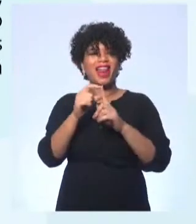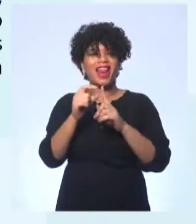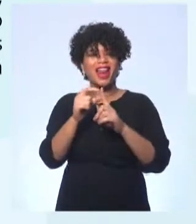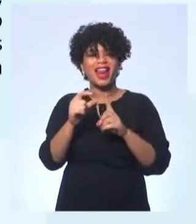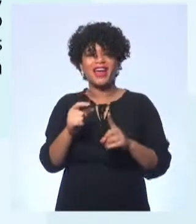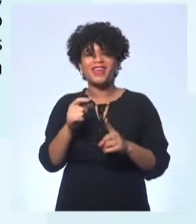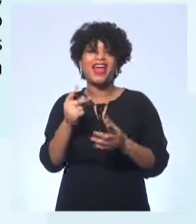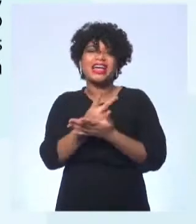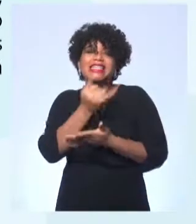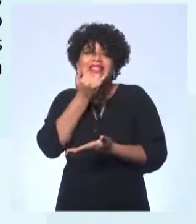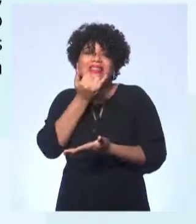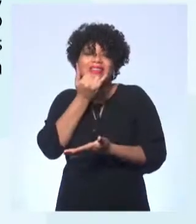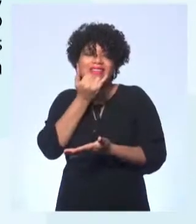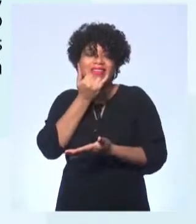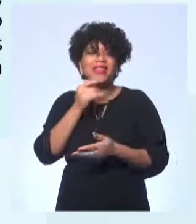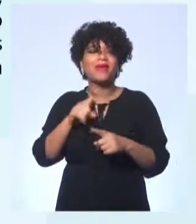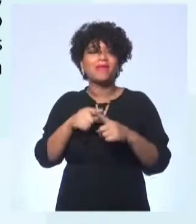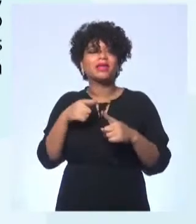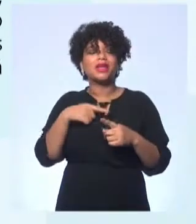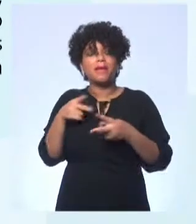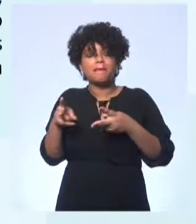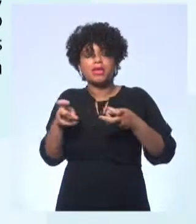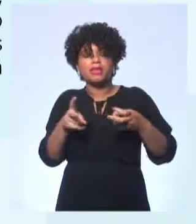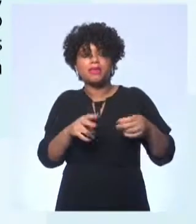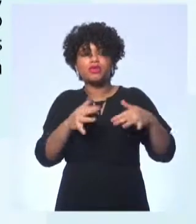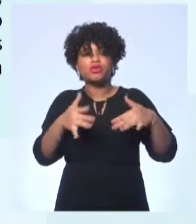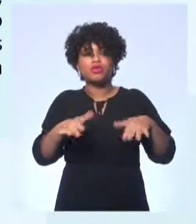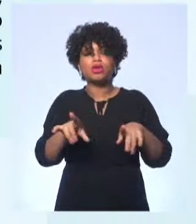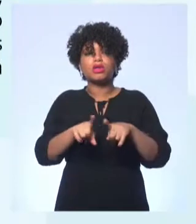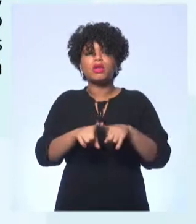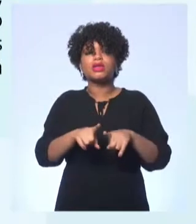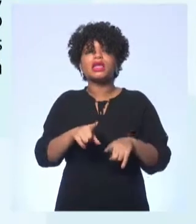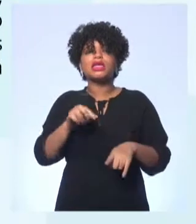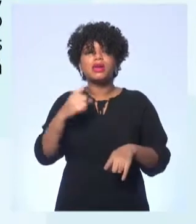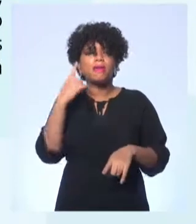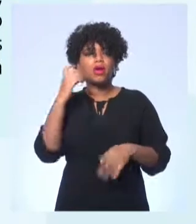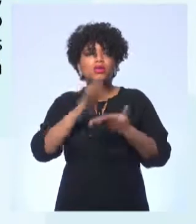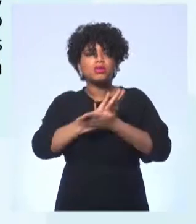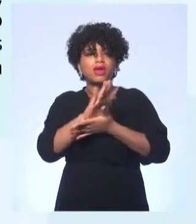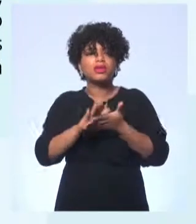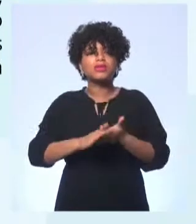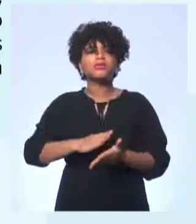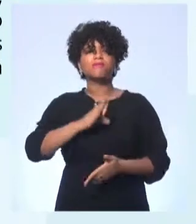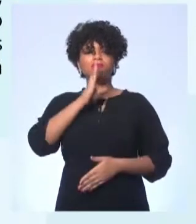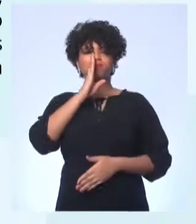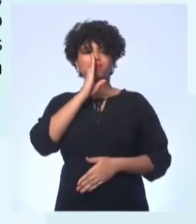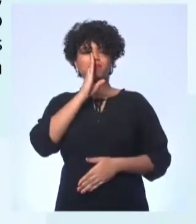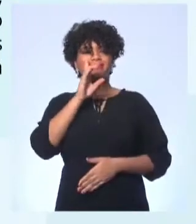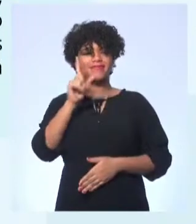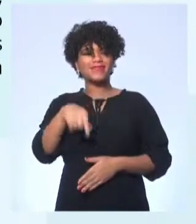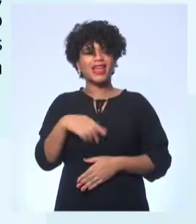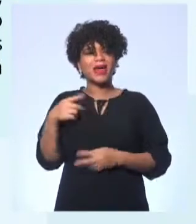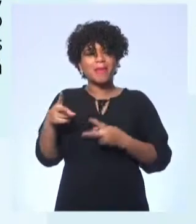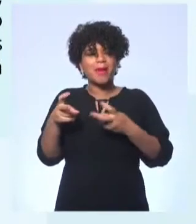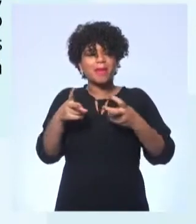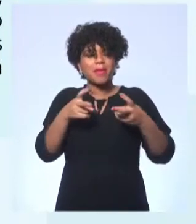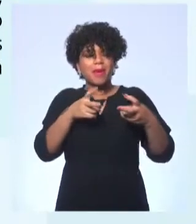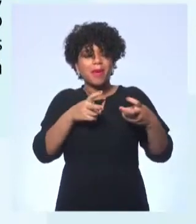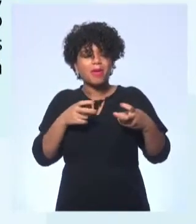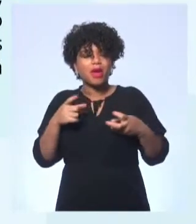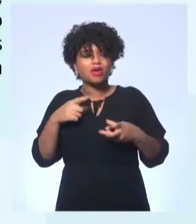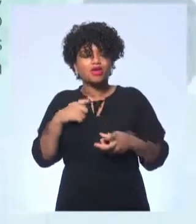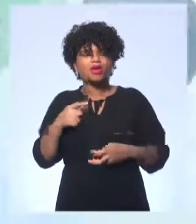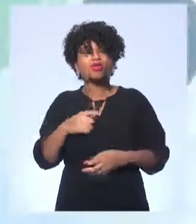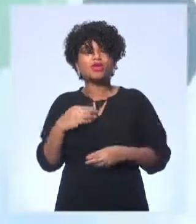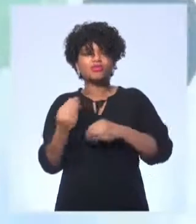slide, desculpa, tá? E os repousos. E o silêncio, que é a ausência desses atributos. Assim, em todo som está contido o